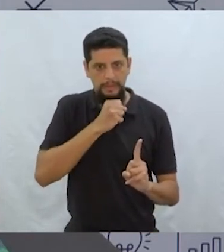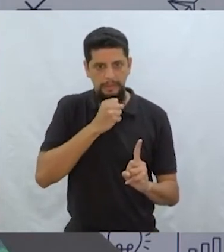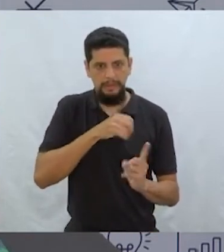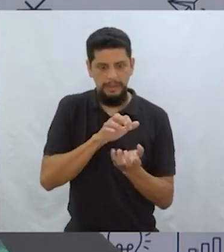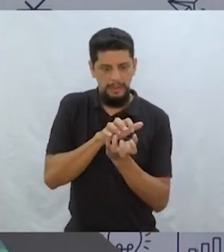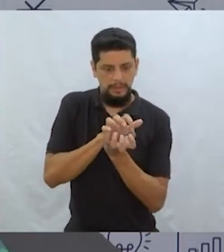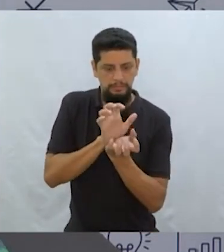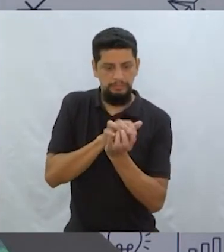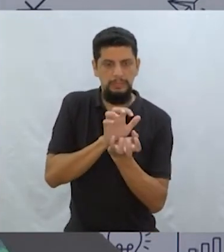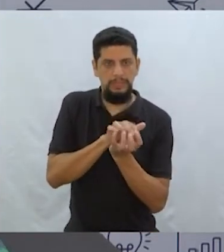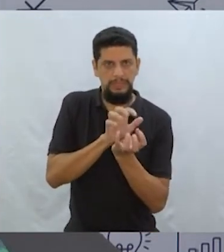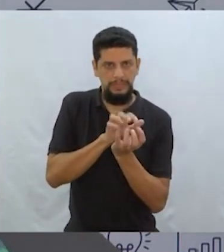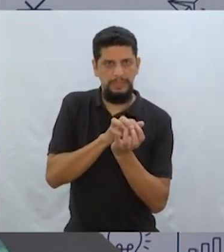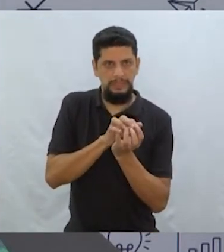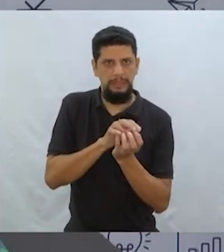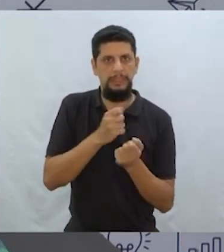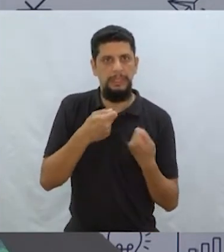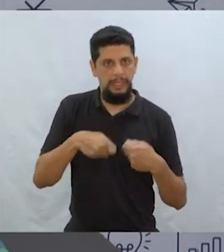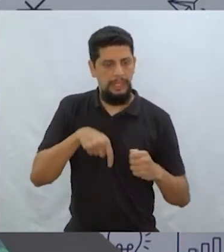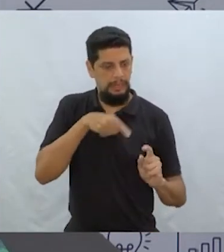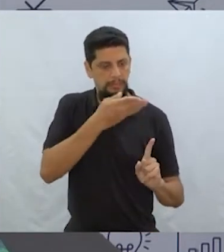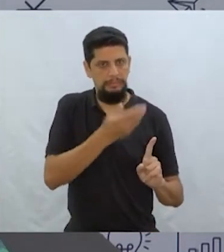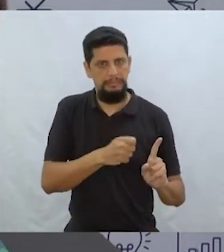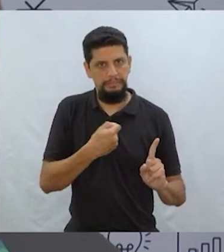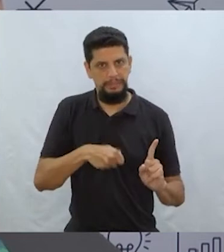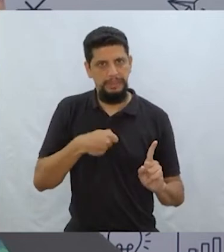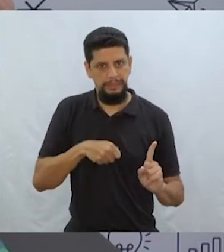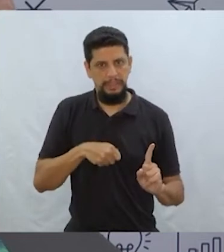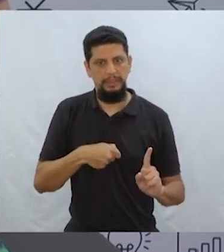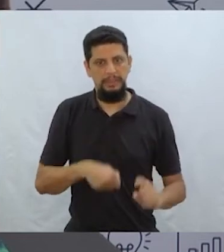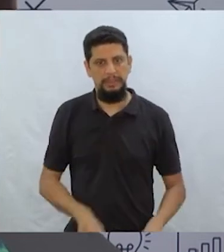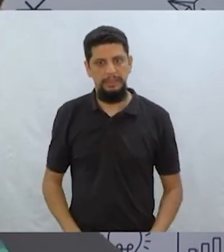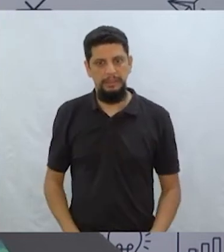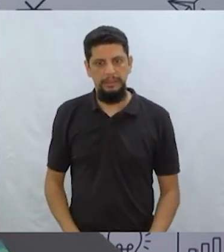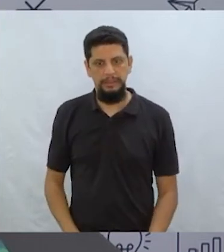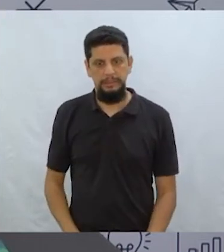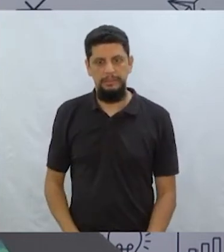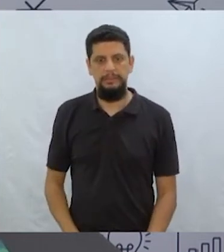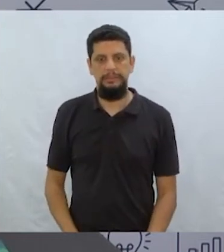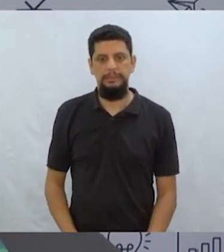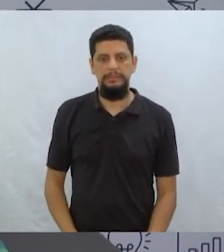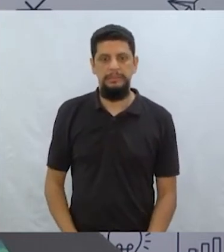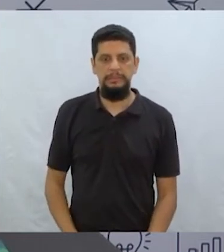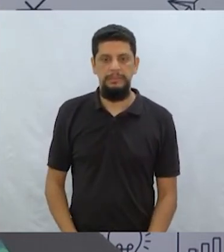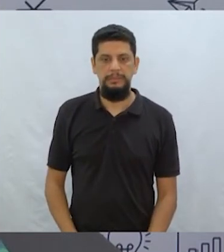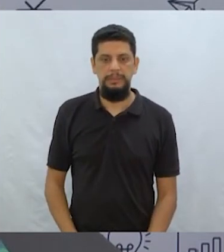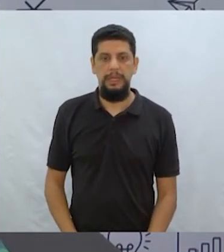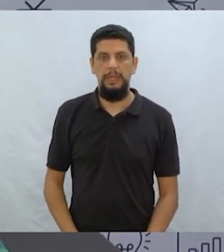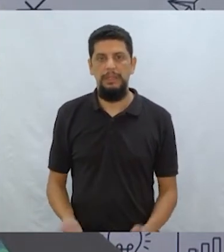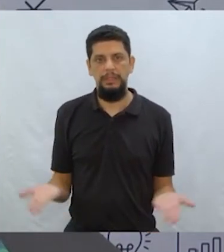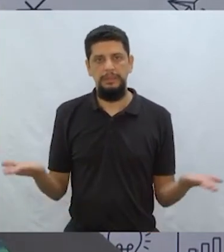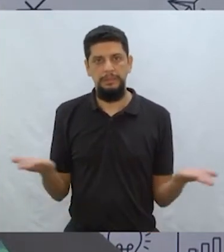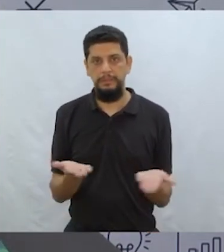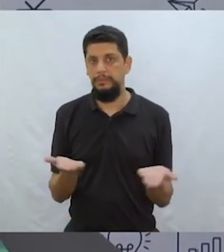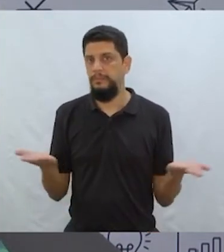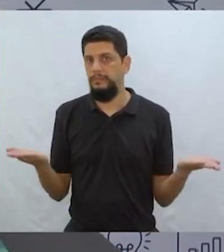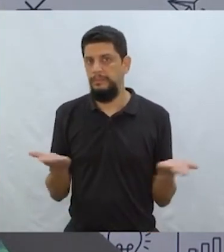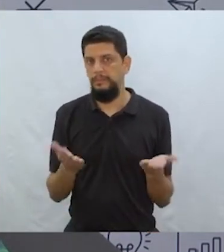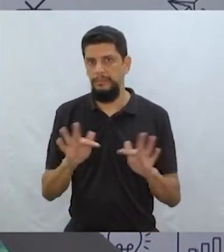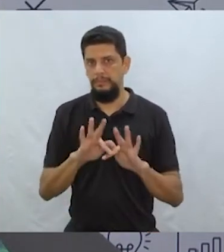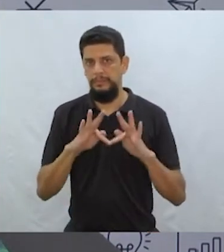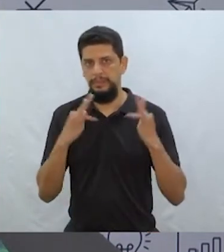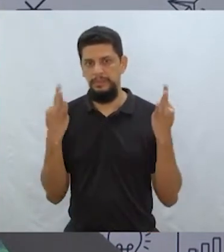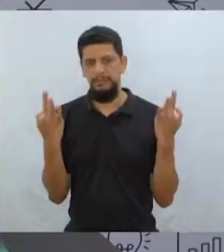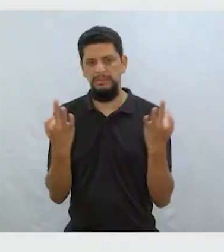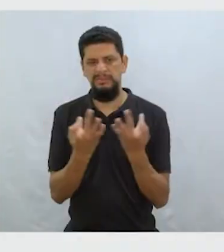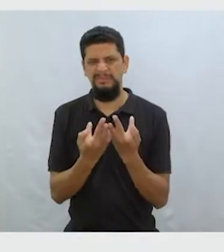tirou uma coisa que ele precisava principalmente ali para se alimentar aí